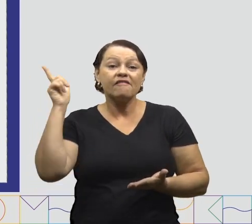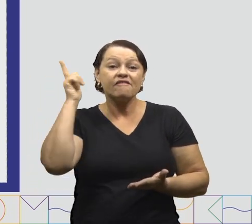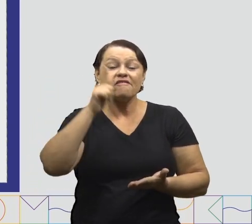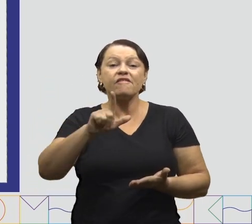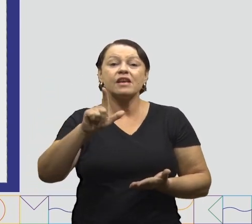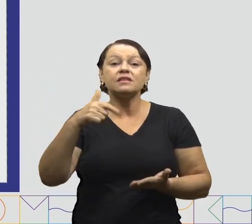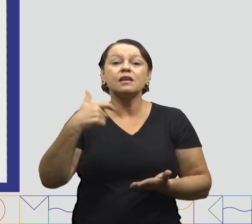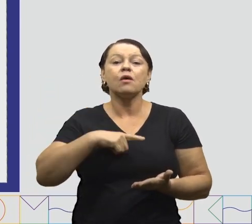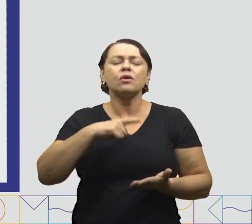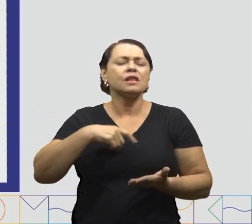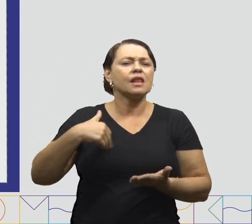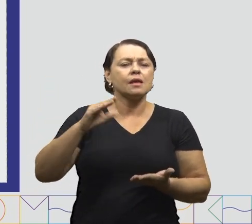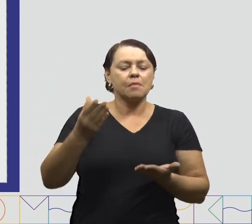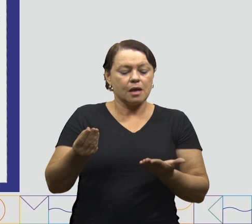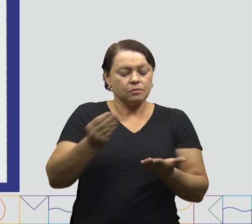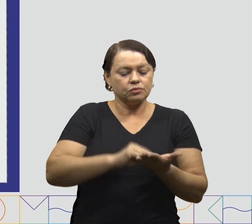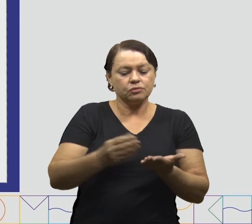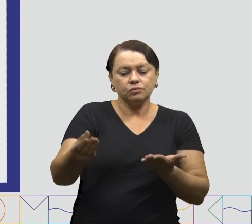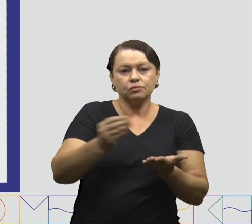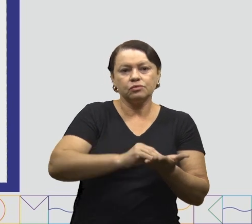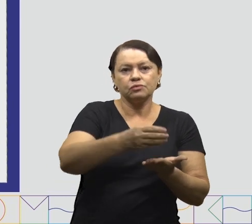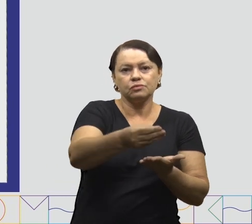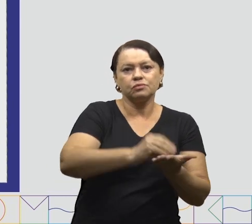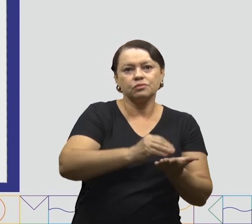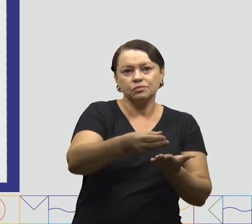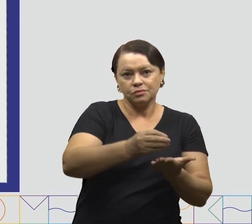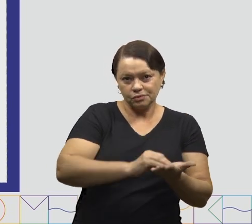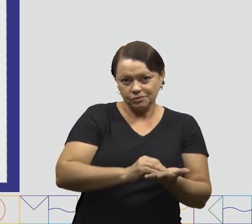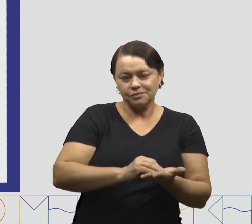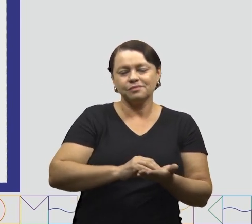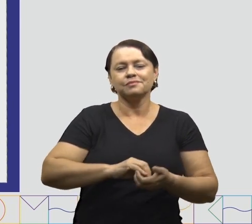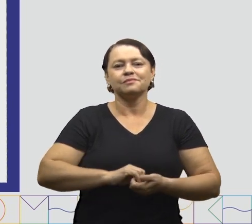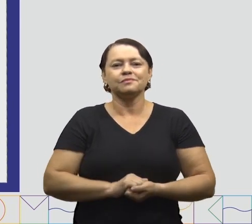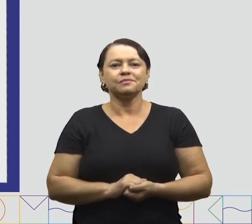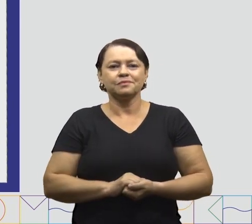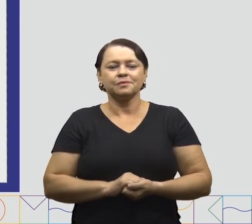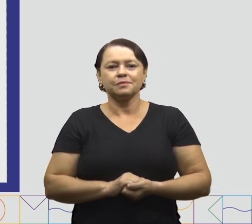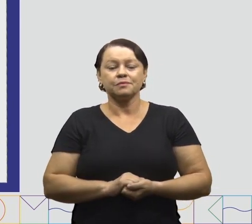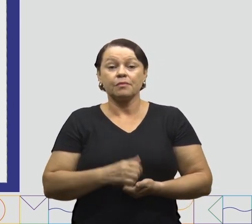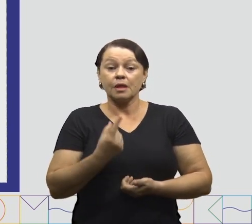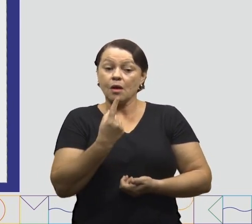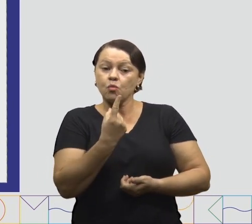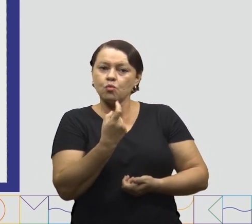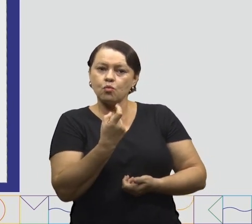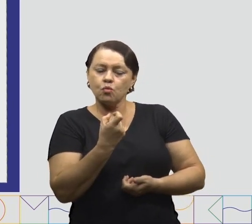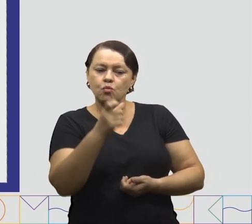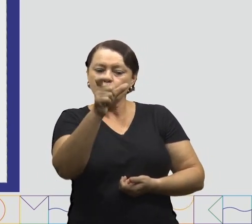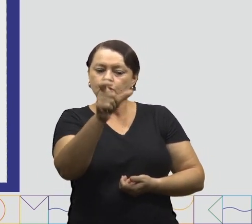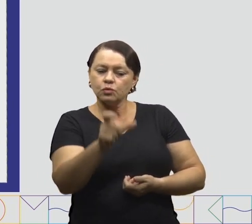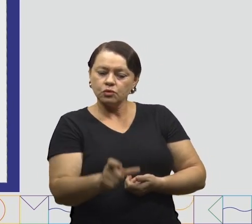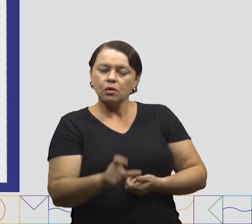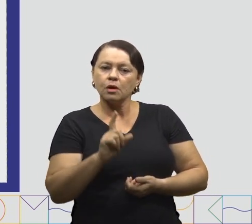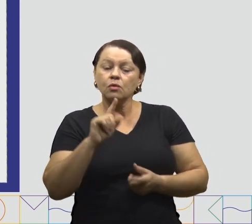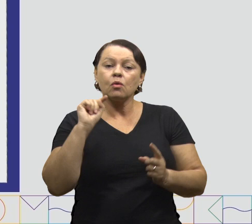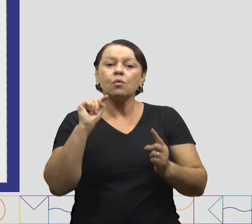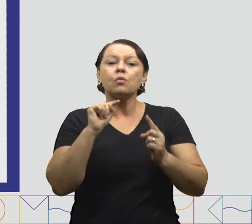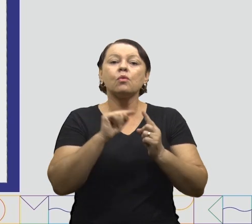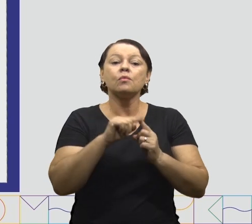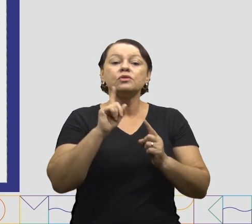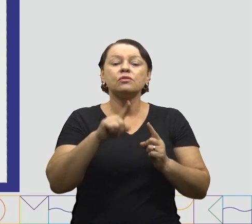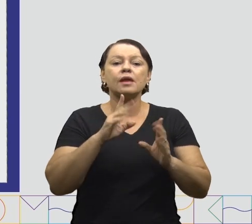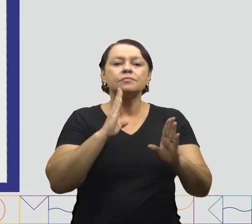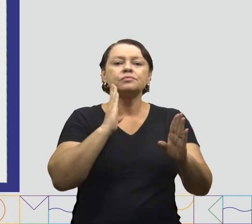é o jogador que reúne o maior número de pares iguais de cartas. No modo de único jogador, o objetivo